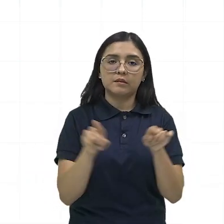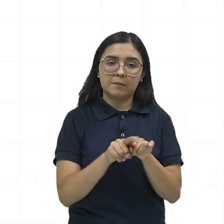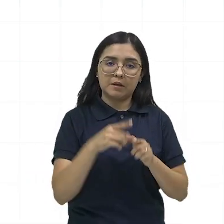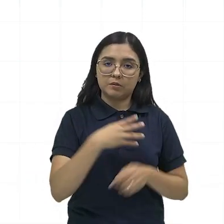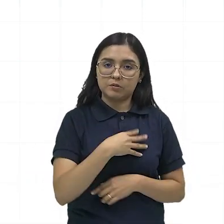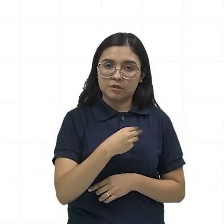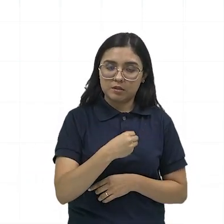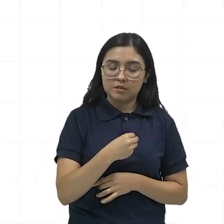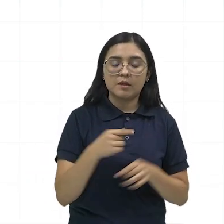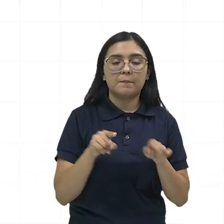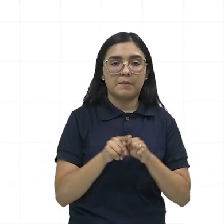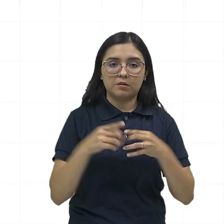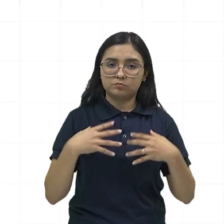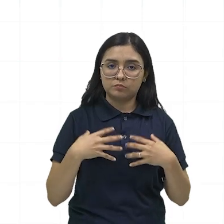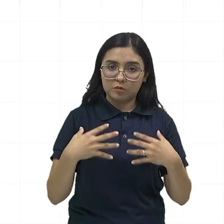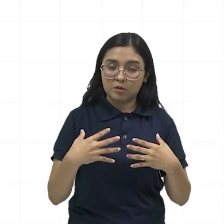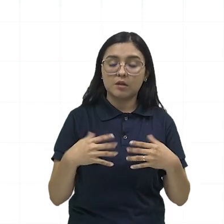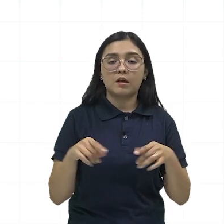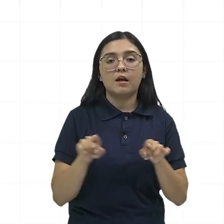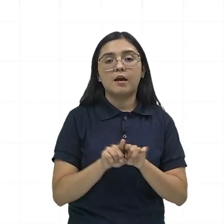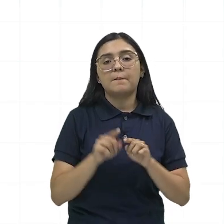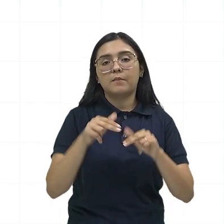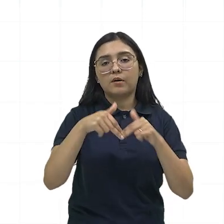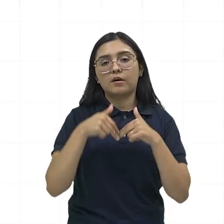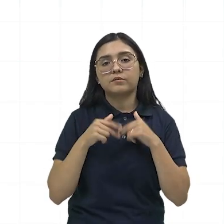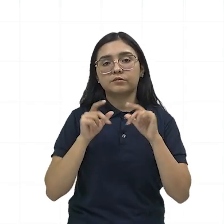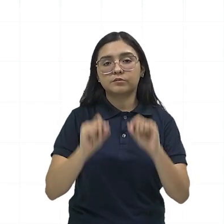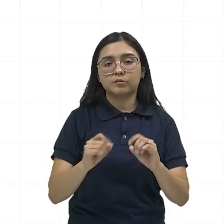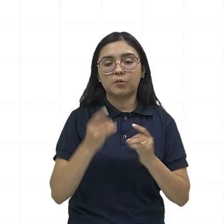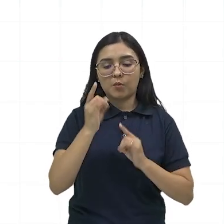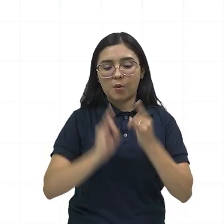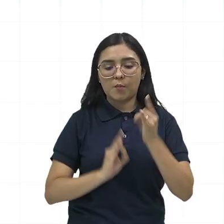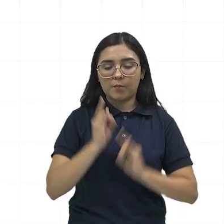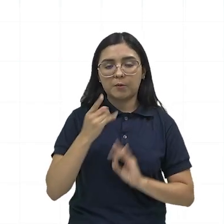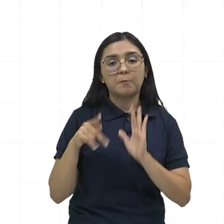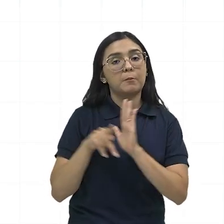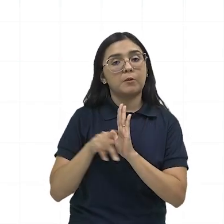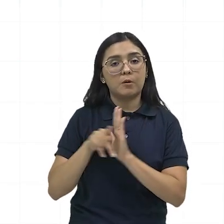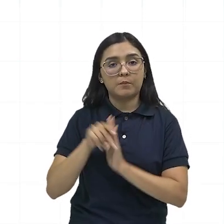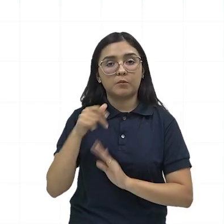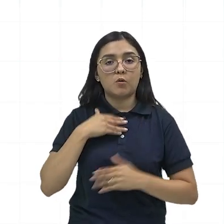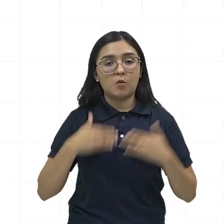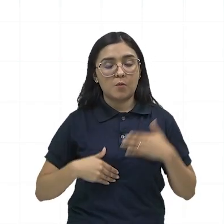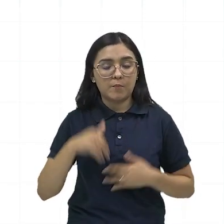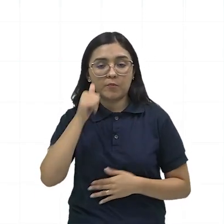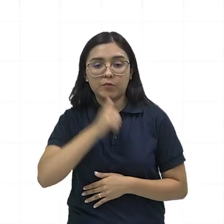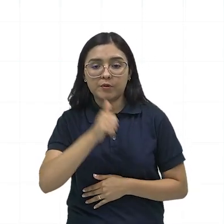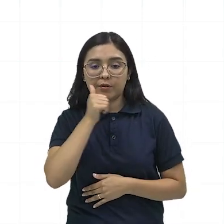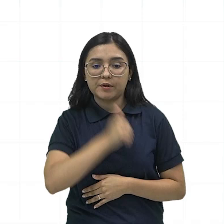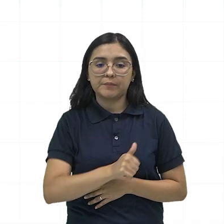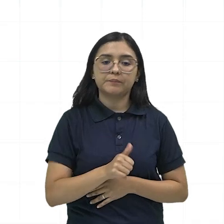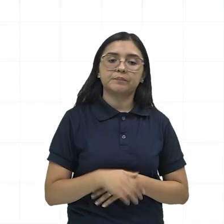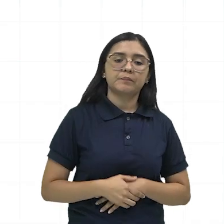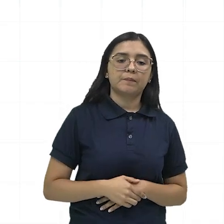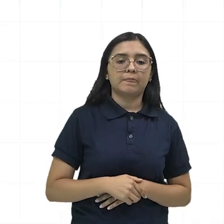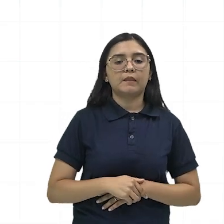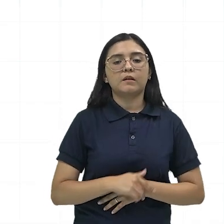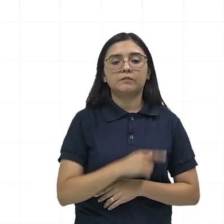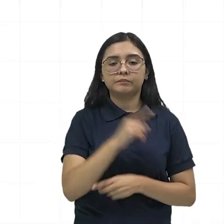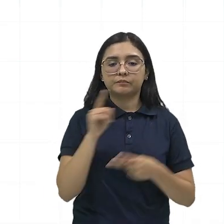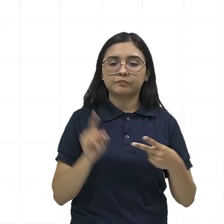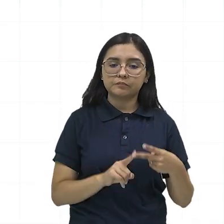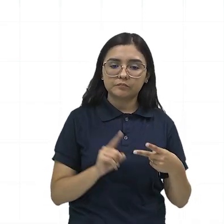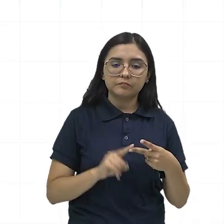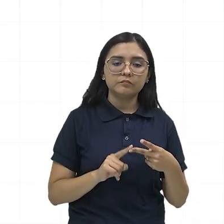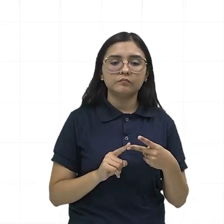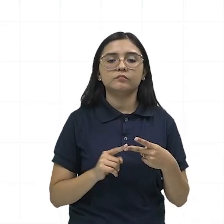passa também a crescer, né? São resultados aí da ação do hormônio estrogênio. E a progesterona vai atuar junto